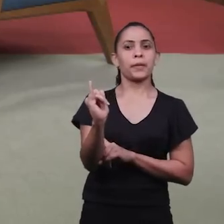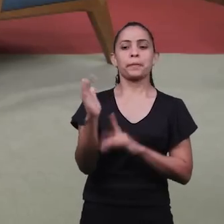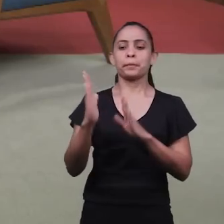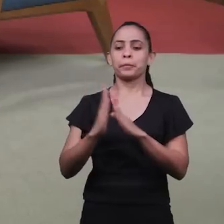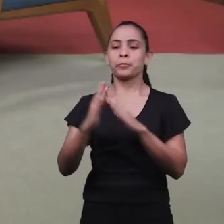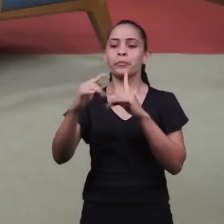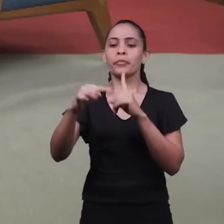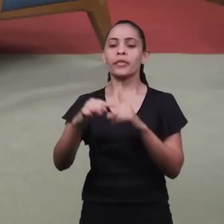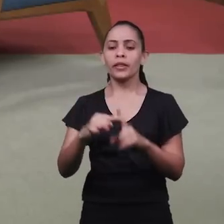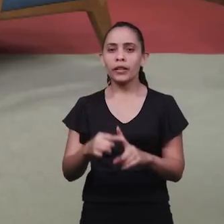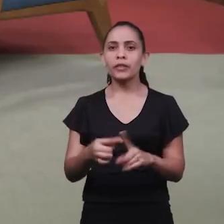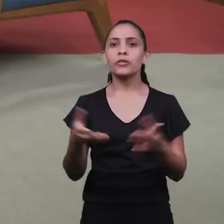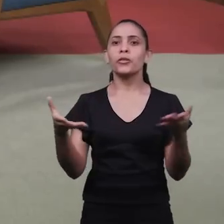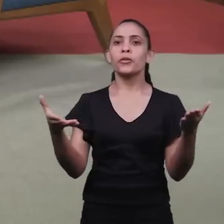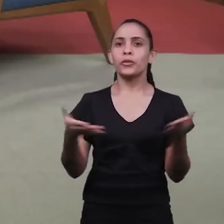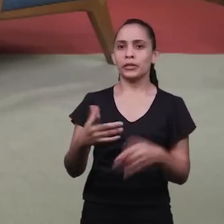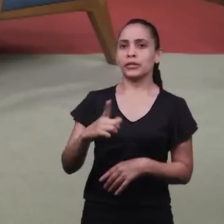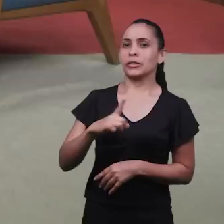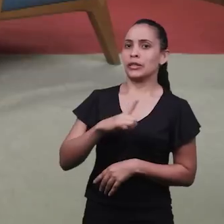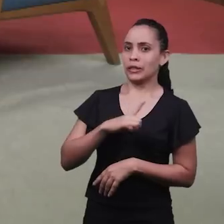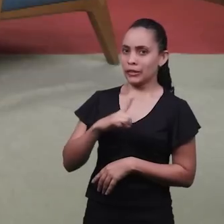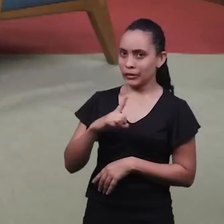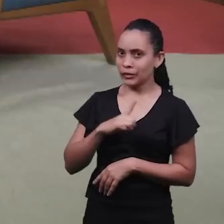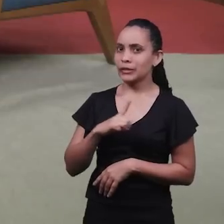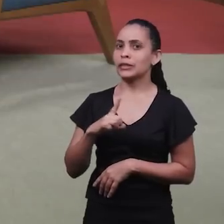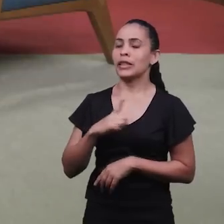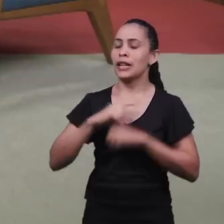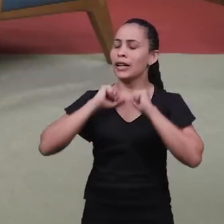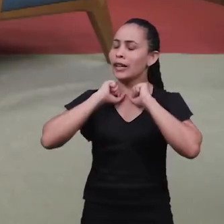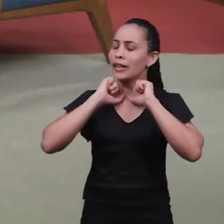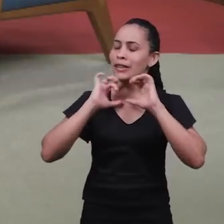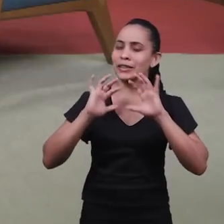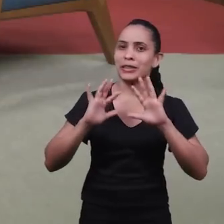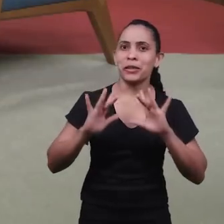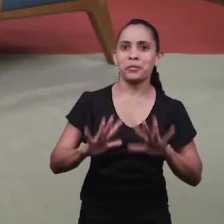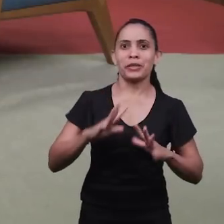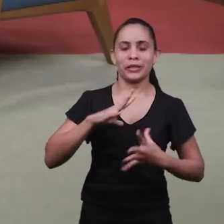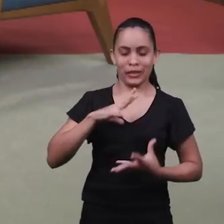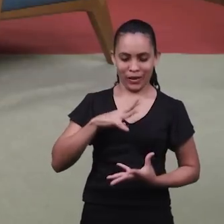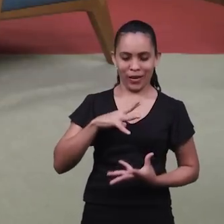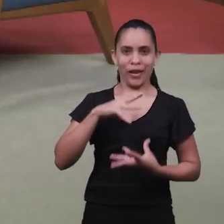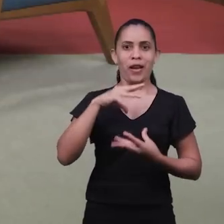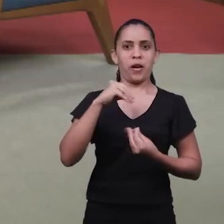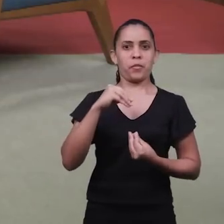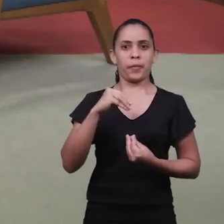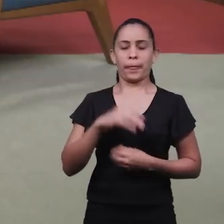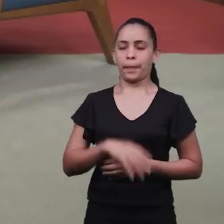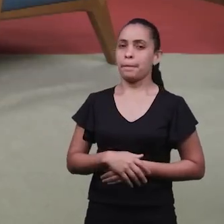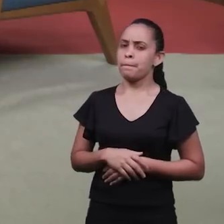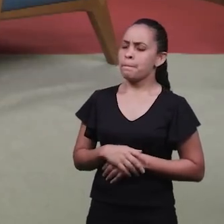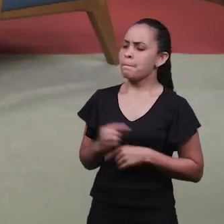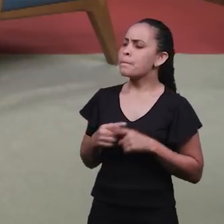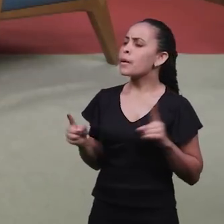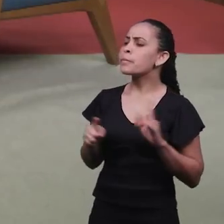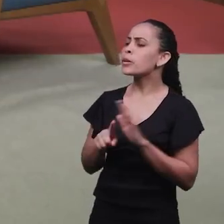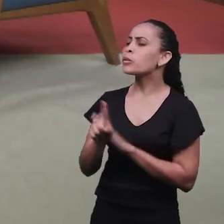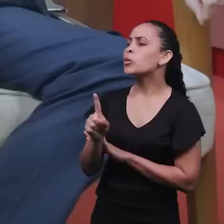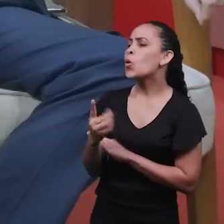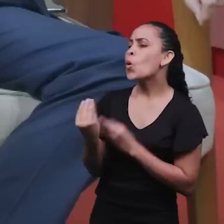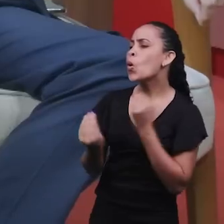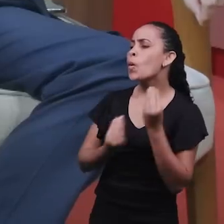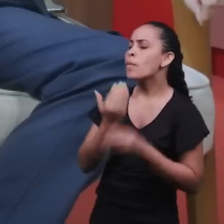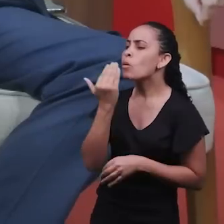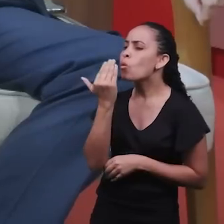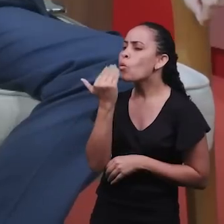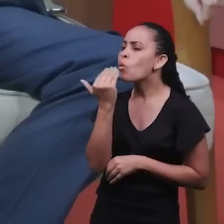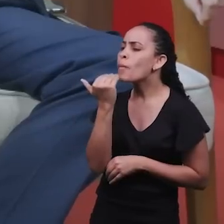a igreja, o crente, tem esse alimento que é perfeito, é o alimento da alma. Alguém pode perguntar assim, mas como é que o homem